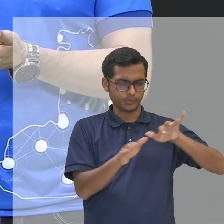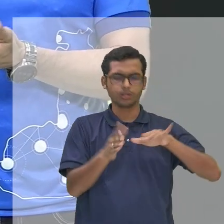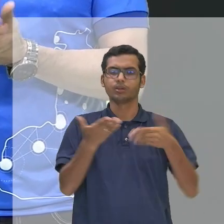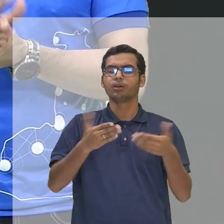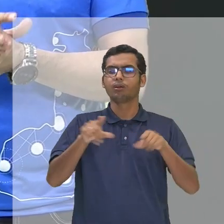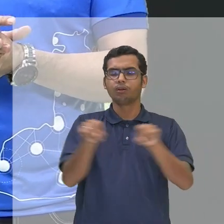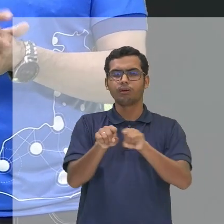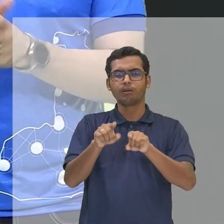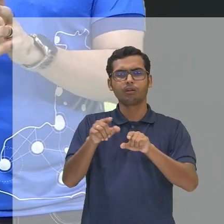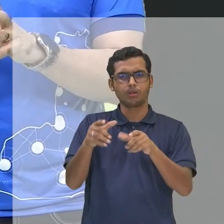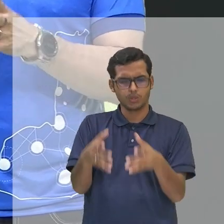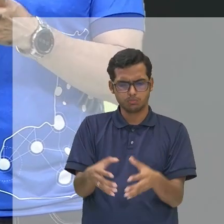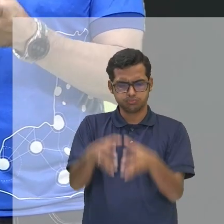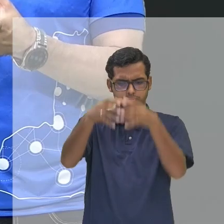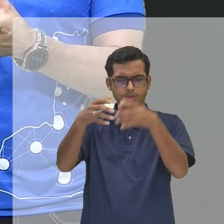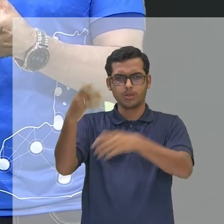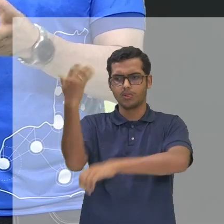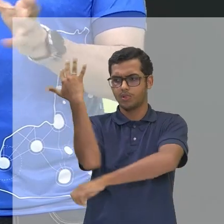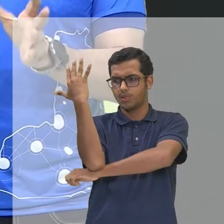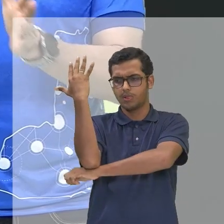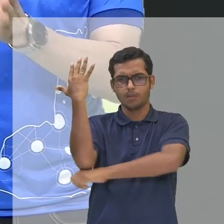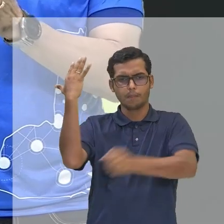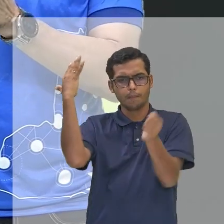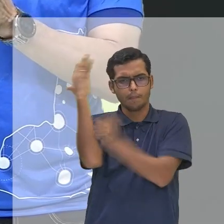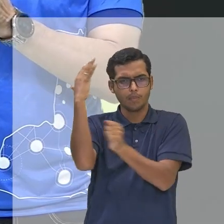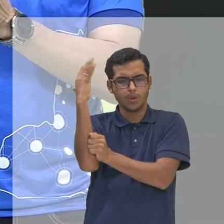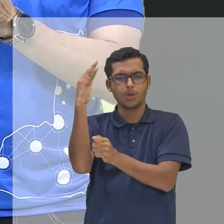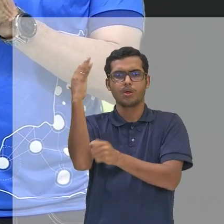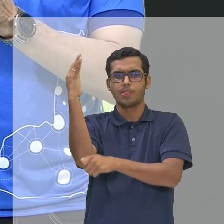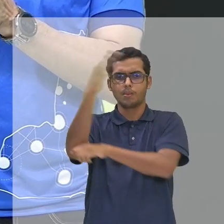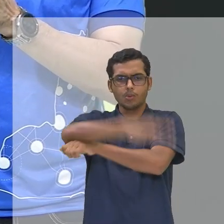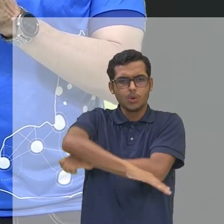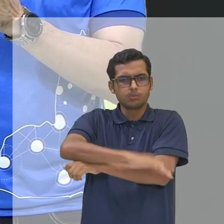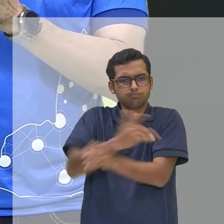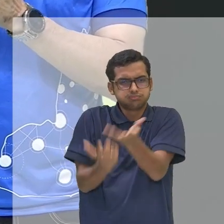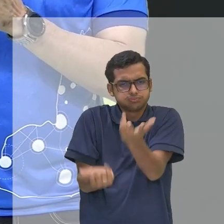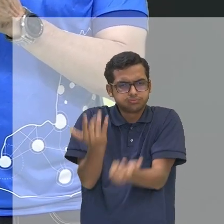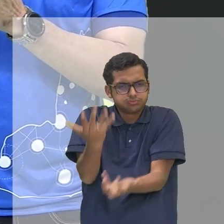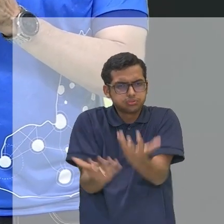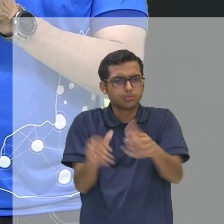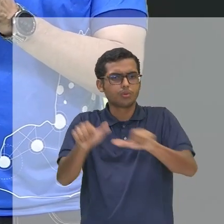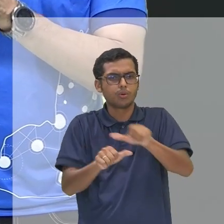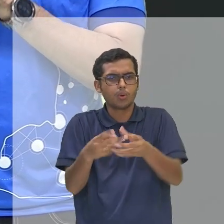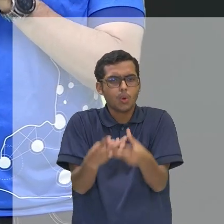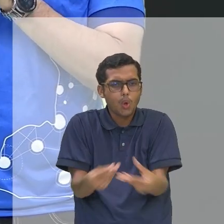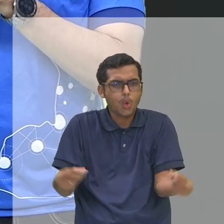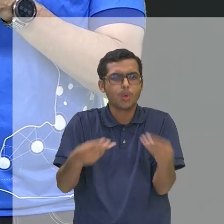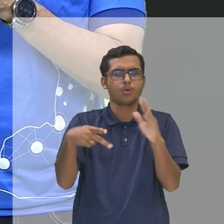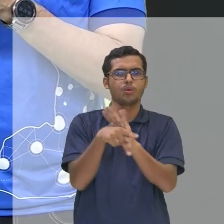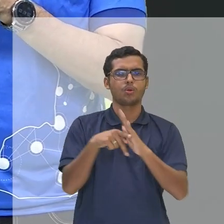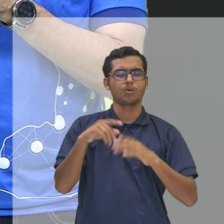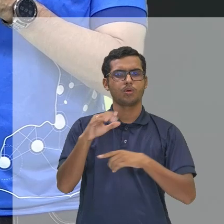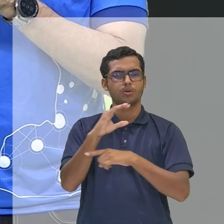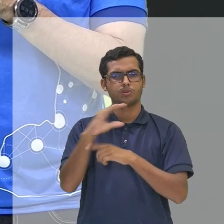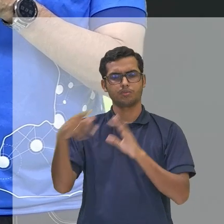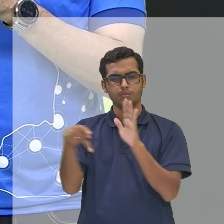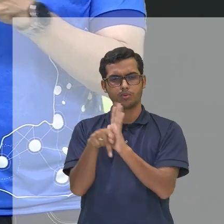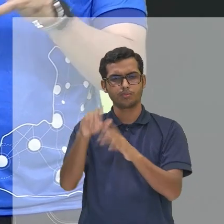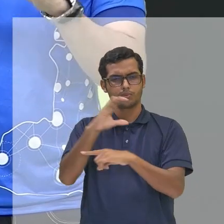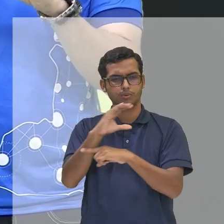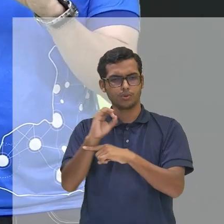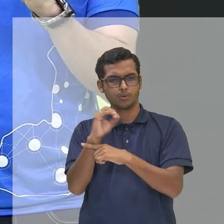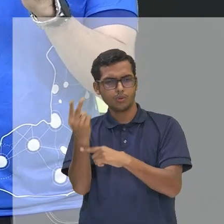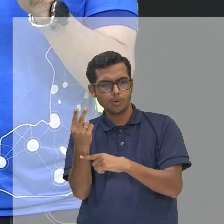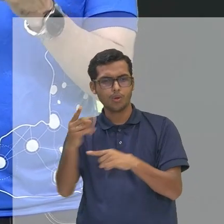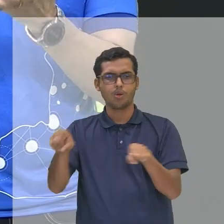cinzas, gás carbônico e vapor de água, mas a soma das massas permanece a mesma. Ou